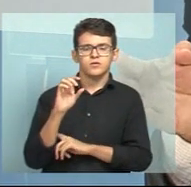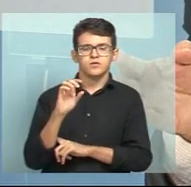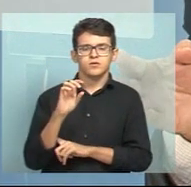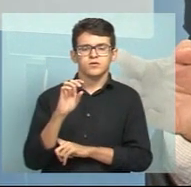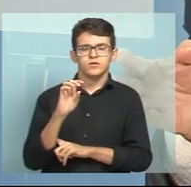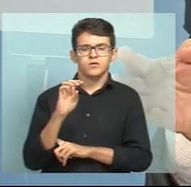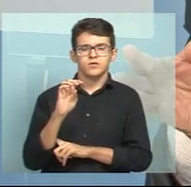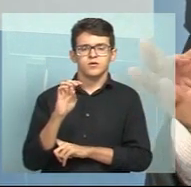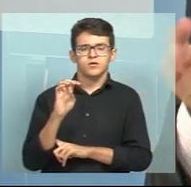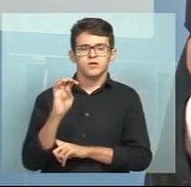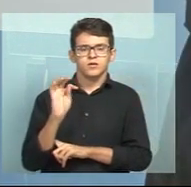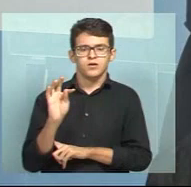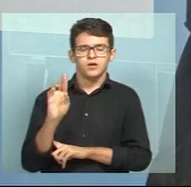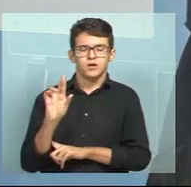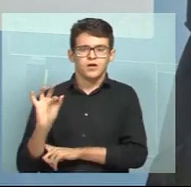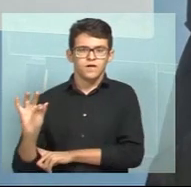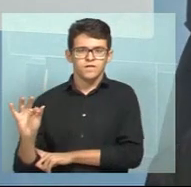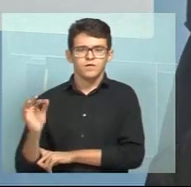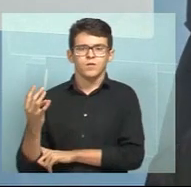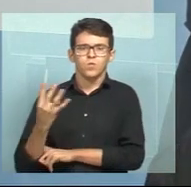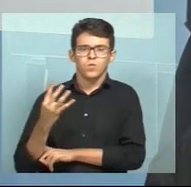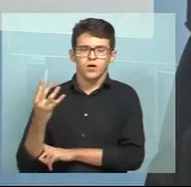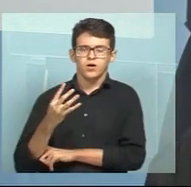da terceira turma. E de uma forma